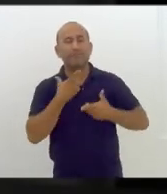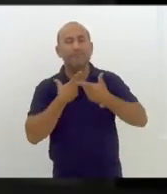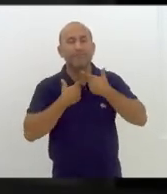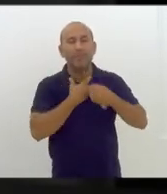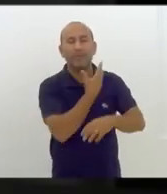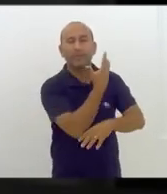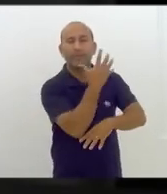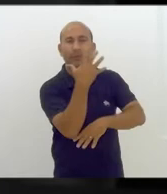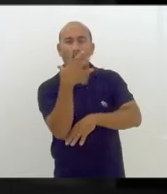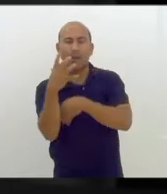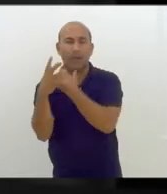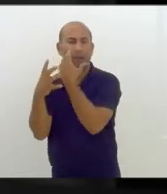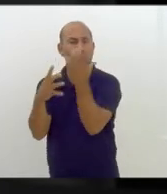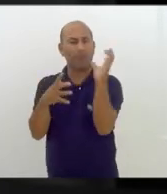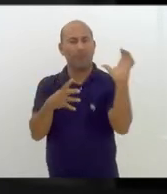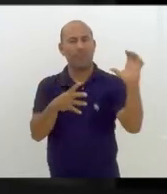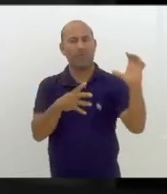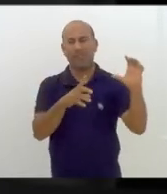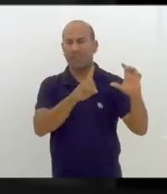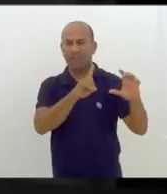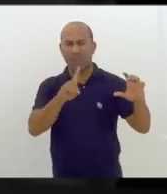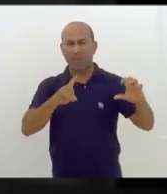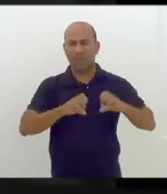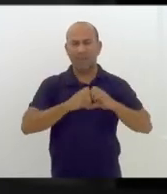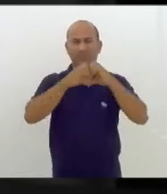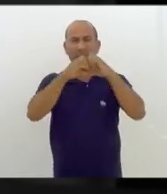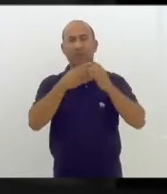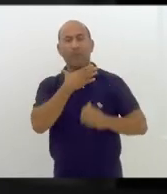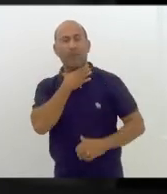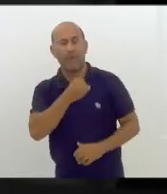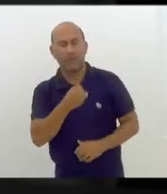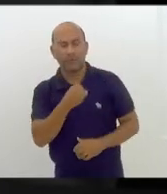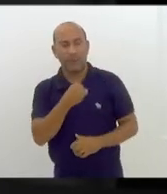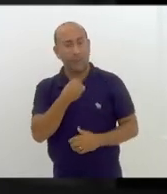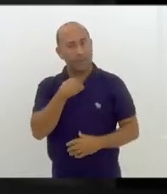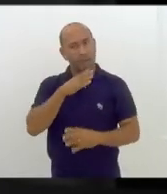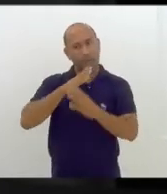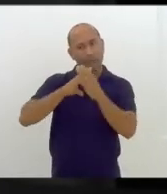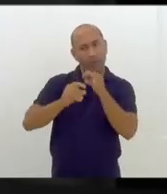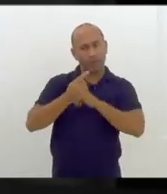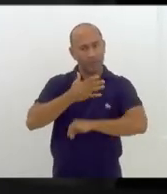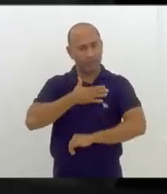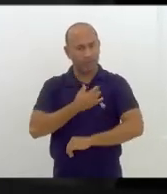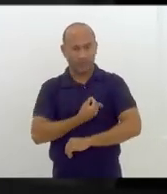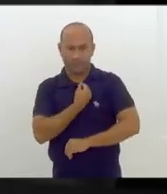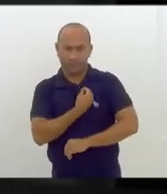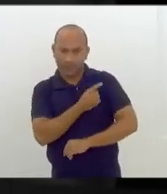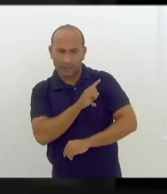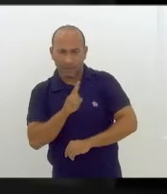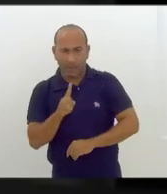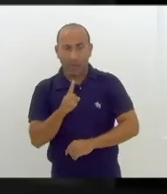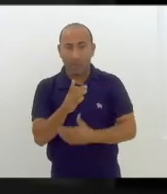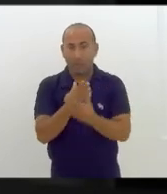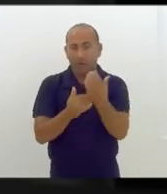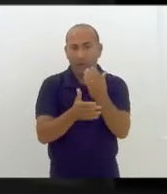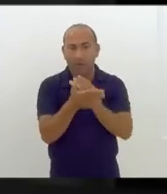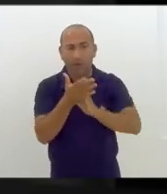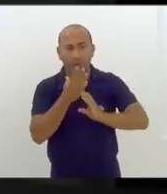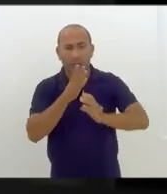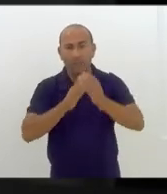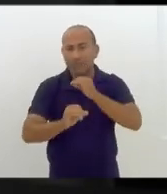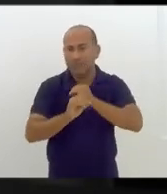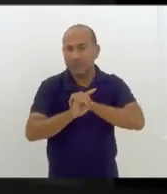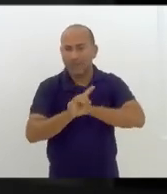romantismo sombrio. Eco, não foge de mim, eco. Não vou lhe deixar escapar de minhas mãos, eco. Eco, eco,